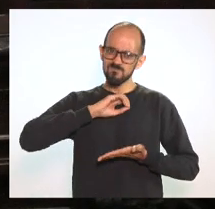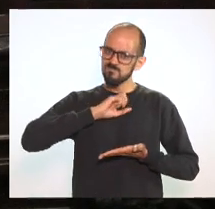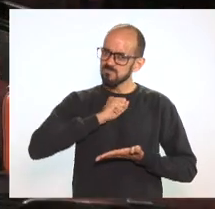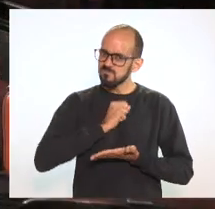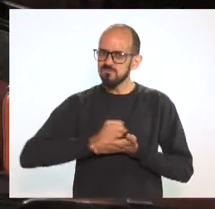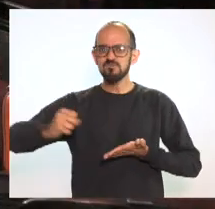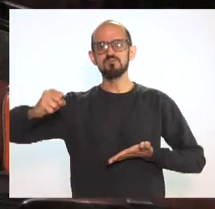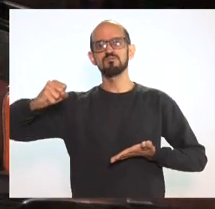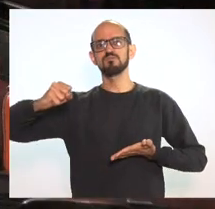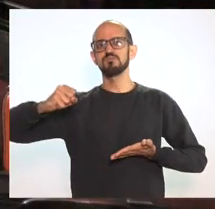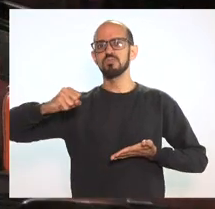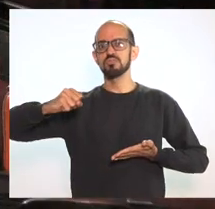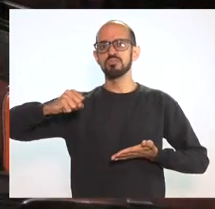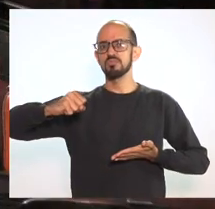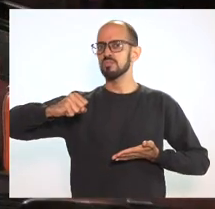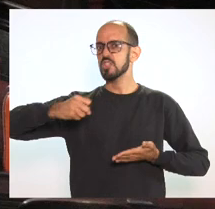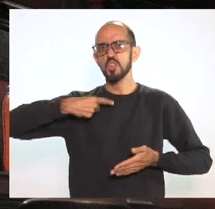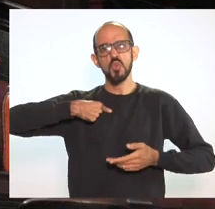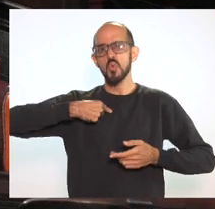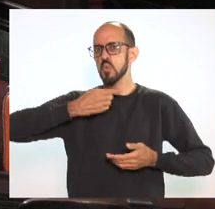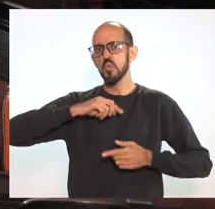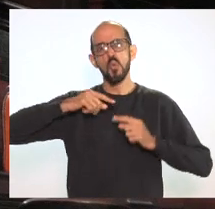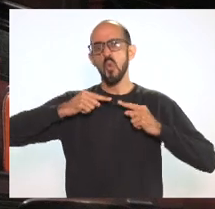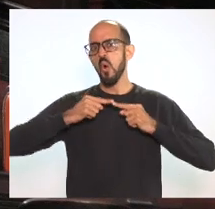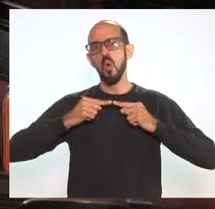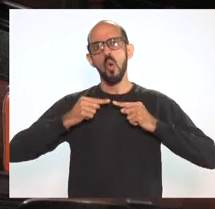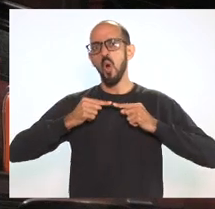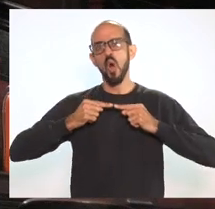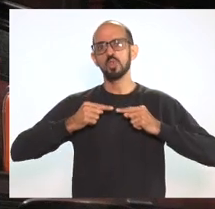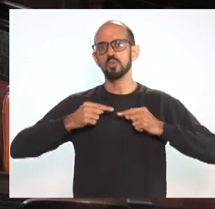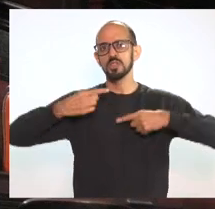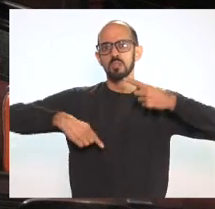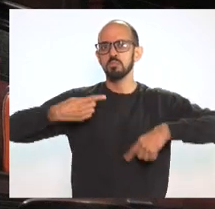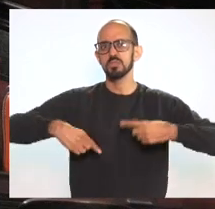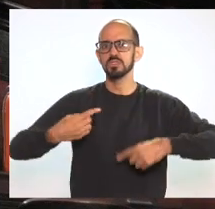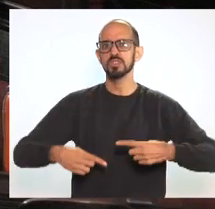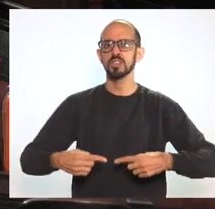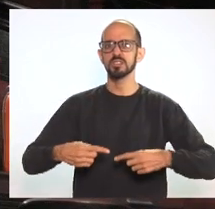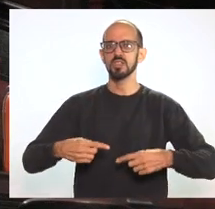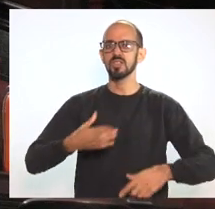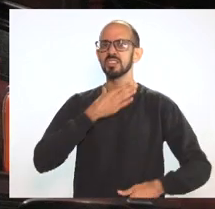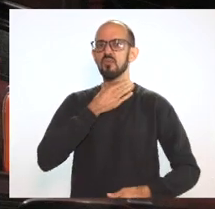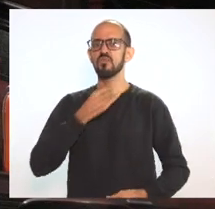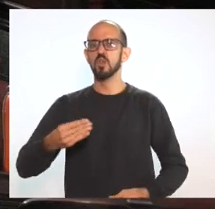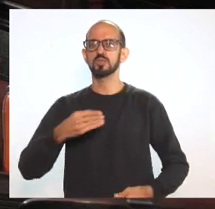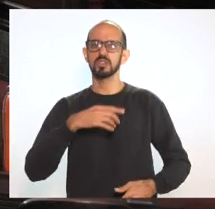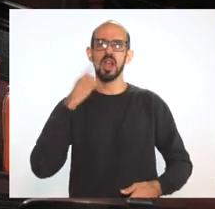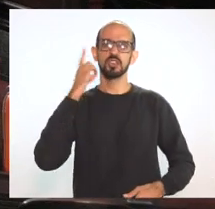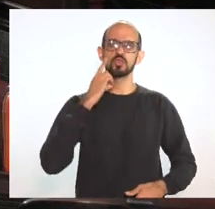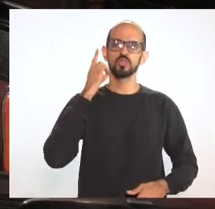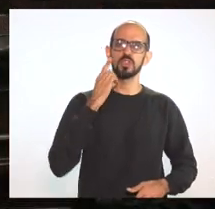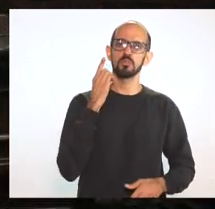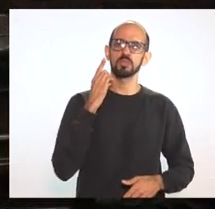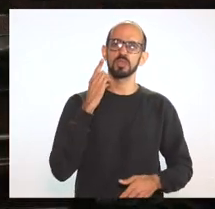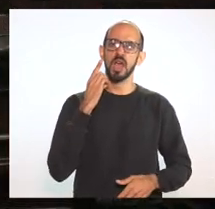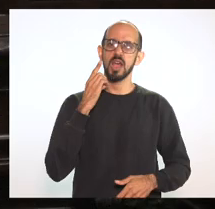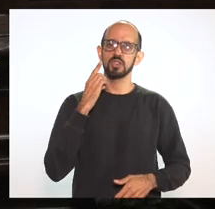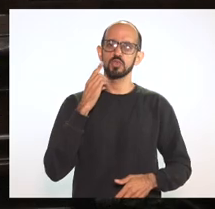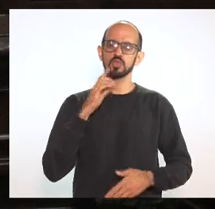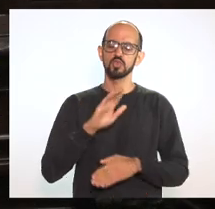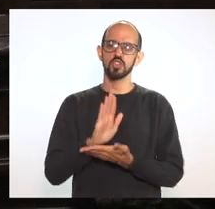com a politização da pandemia e a hipocrisia que alguns políticos do nosso país, do nosso